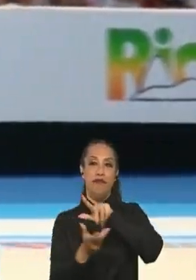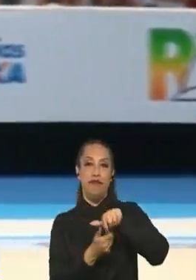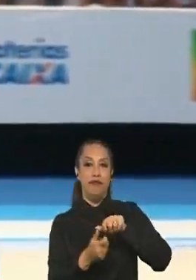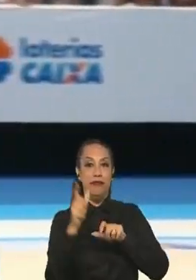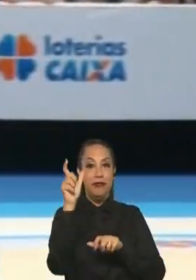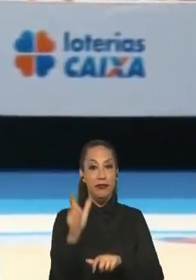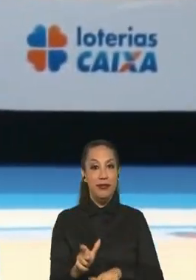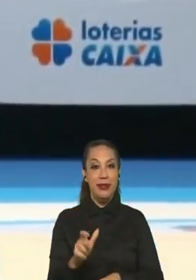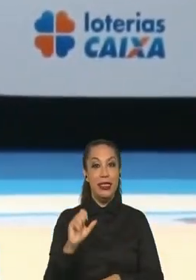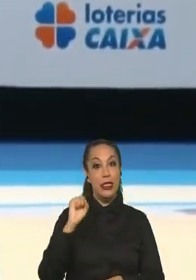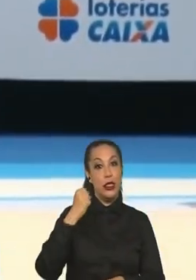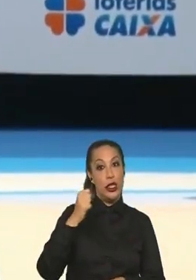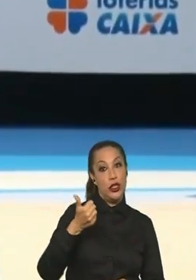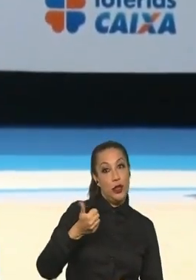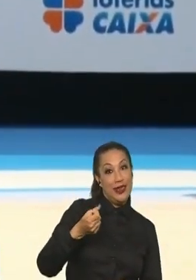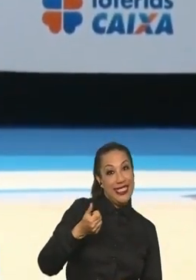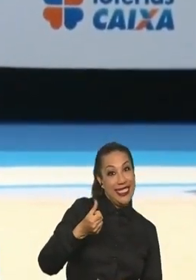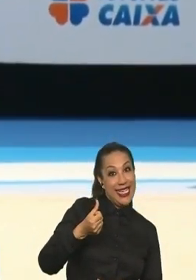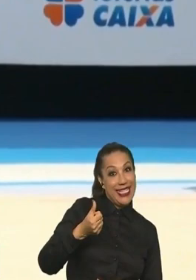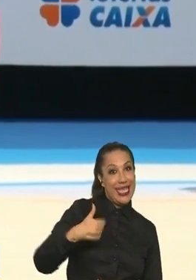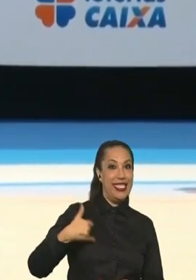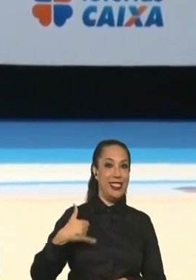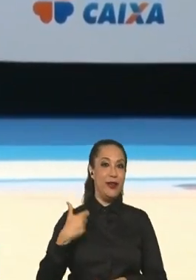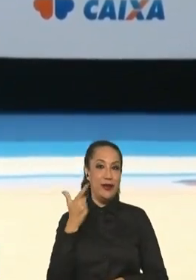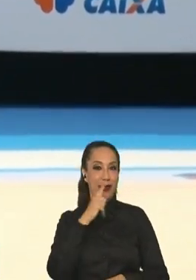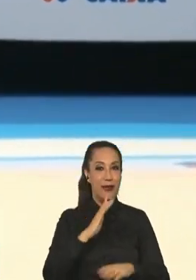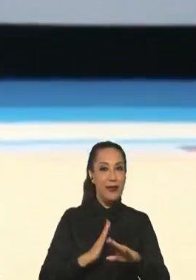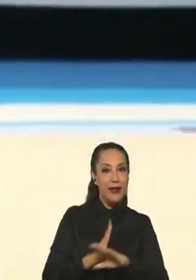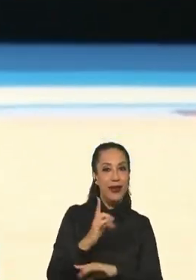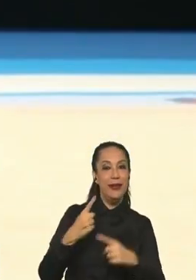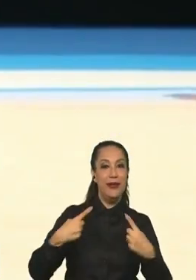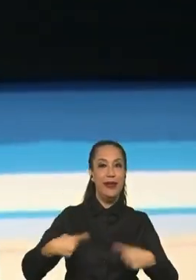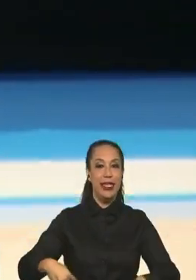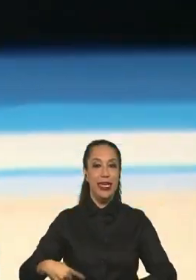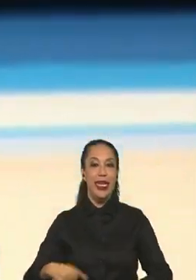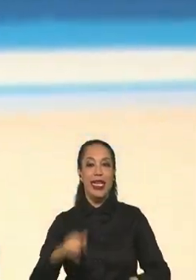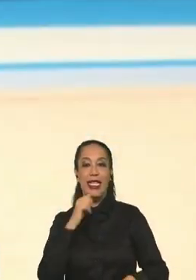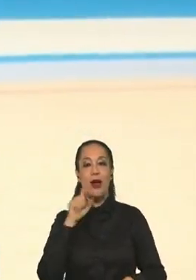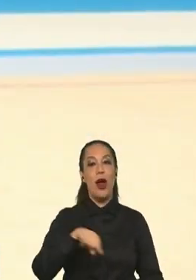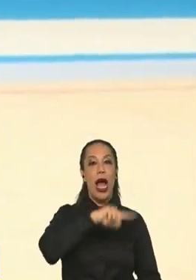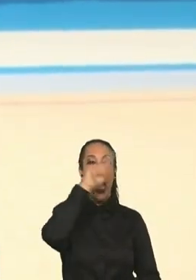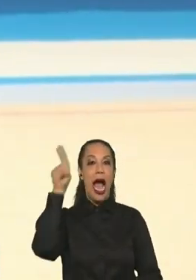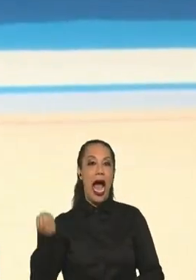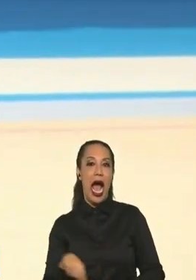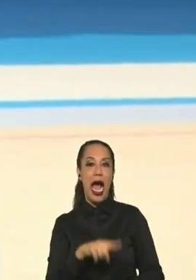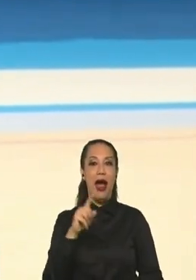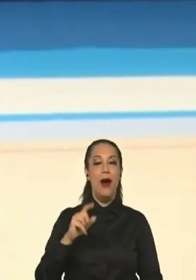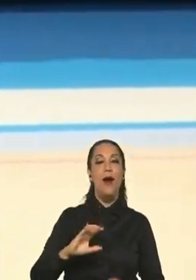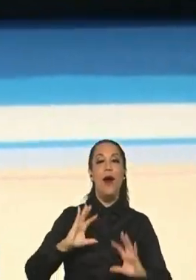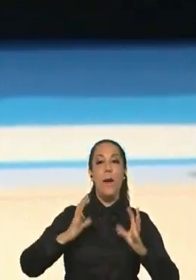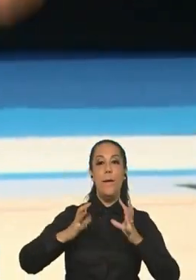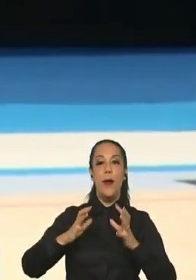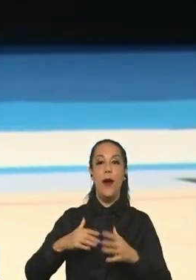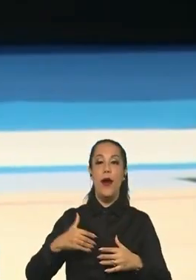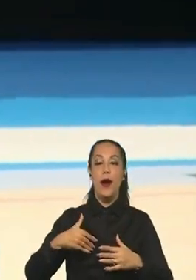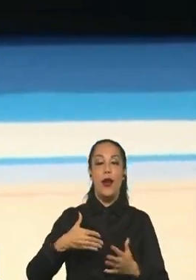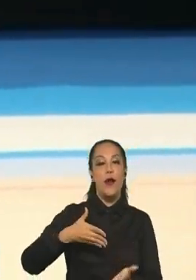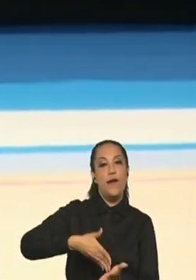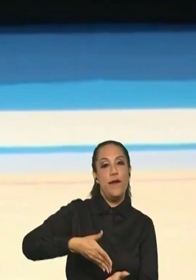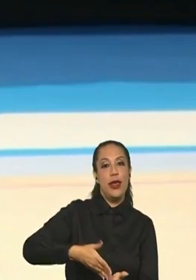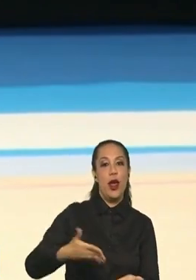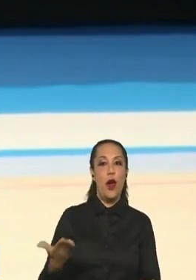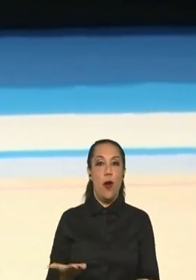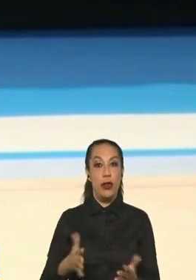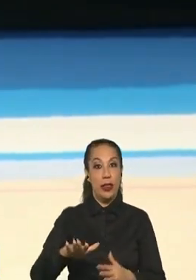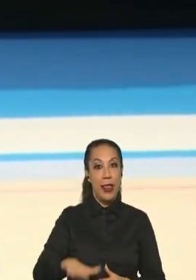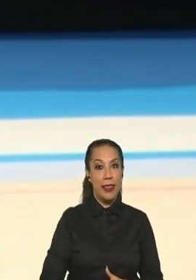atleta sergipana de 16 anos garantiu vaga nas finais do arco e da bola, que serão realizadas no fim da tarde de hoje.